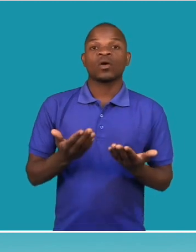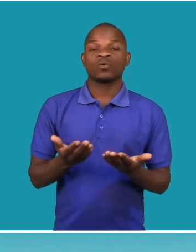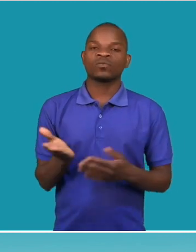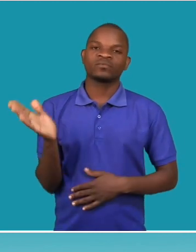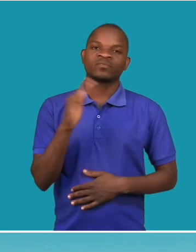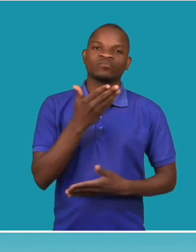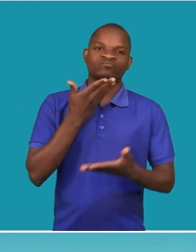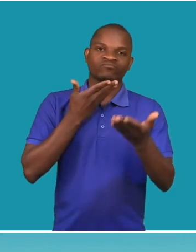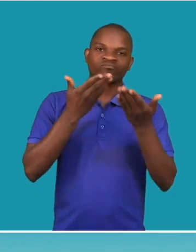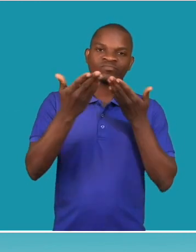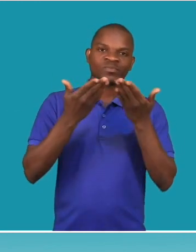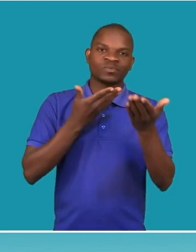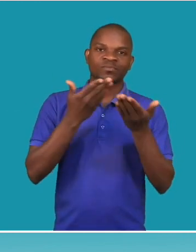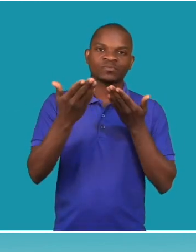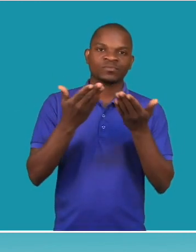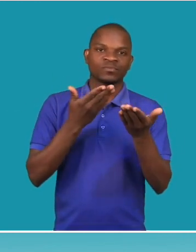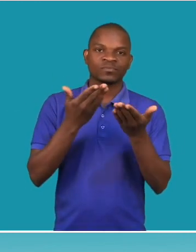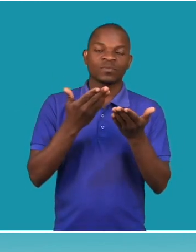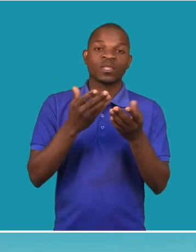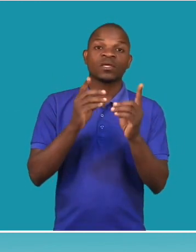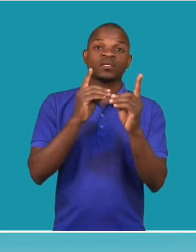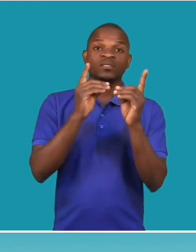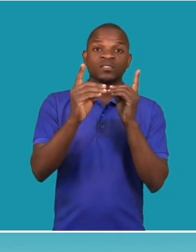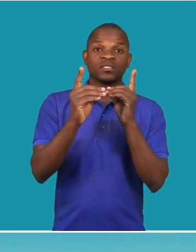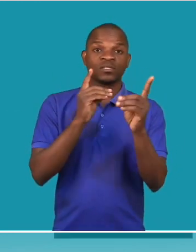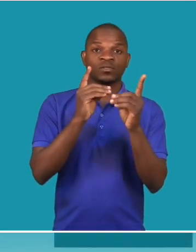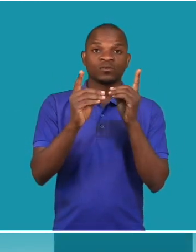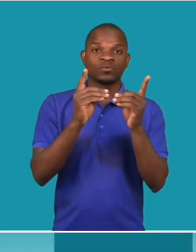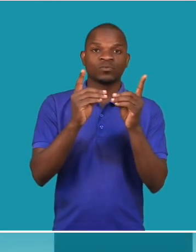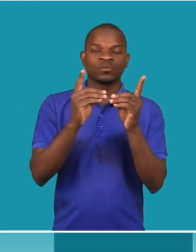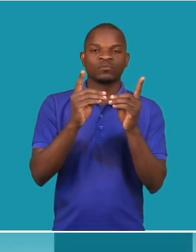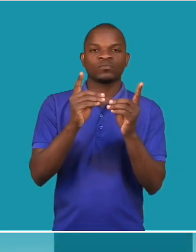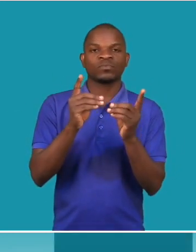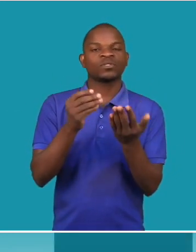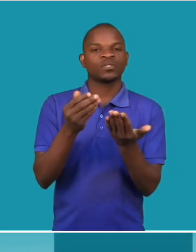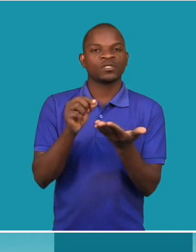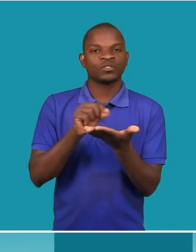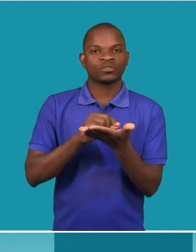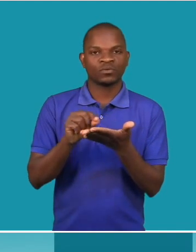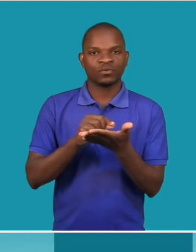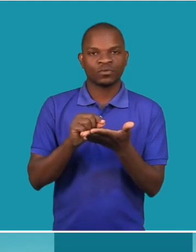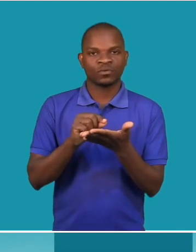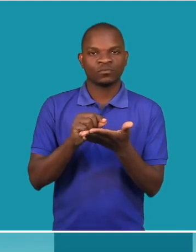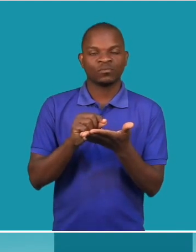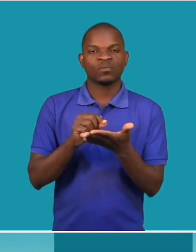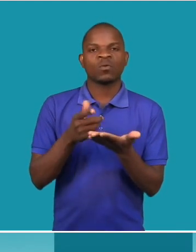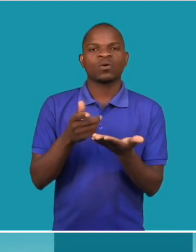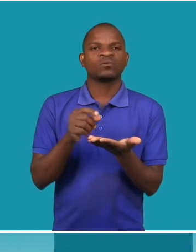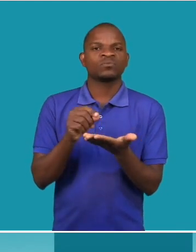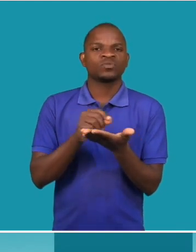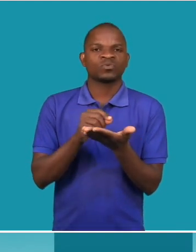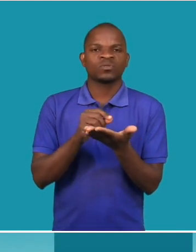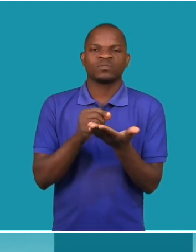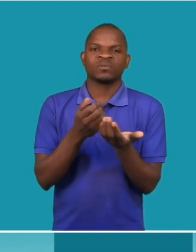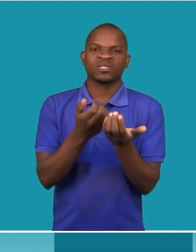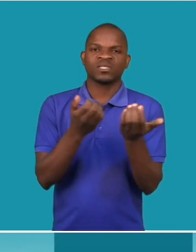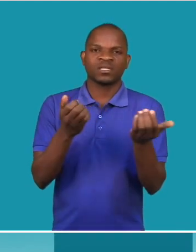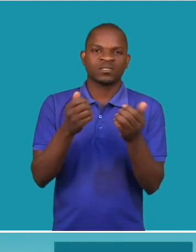Agora vamos conversar com a diretora web da Academia Lúdica